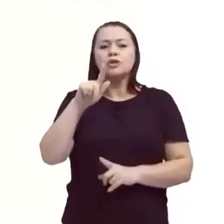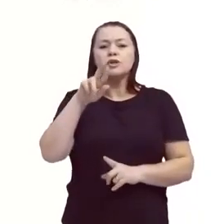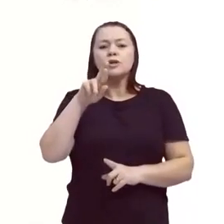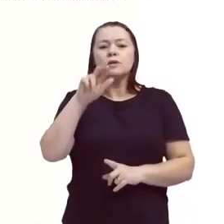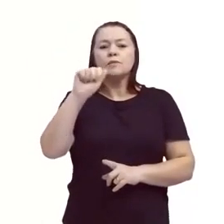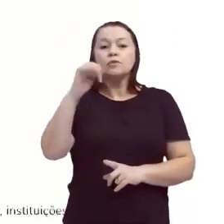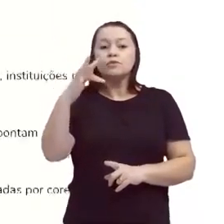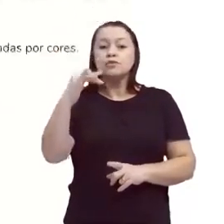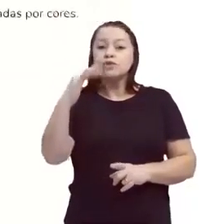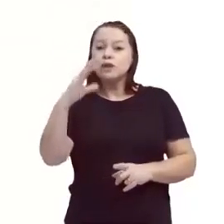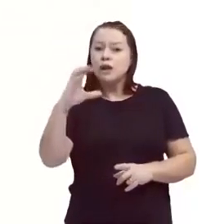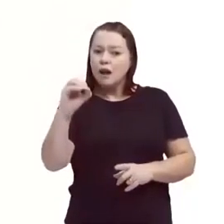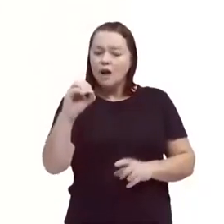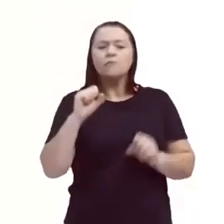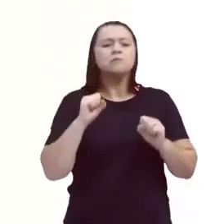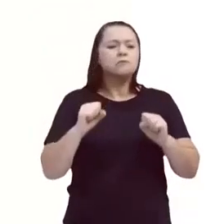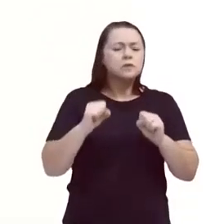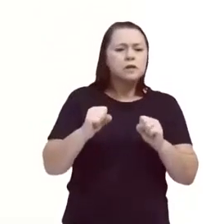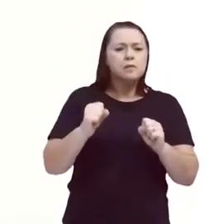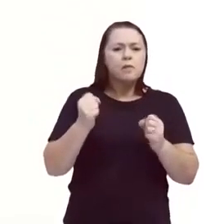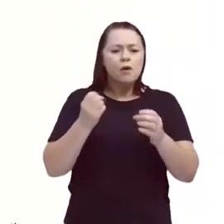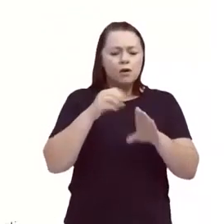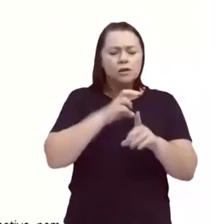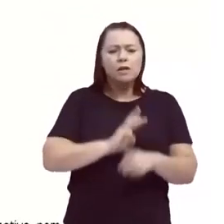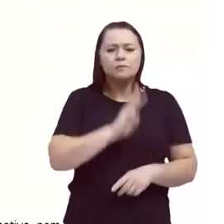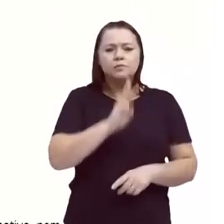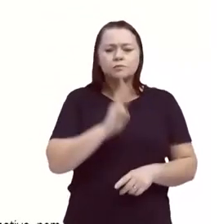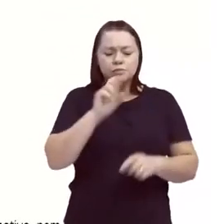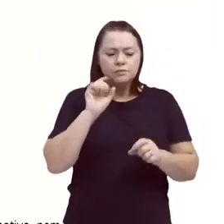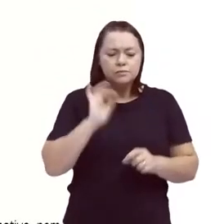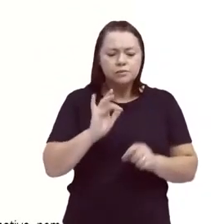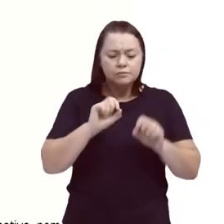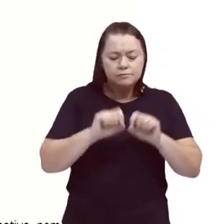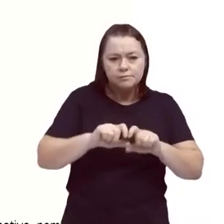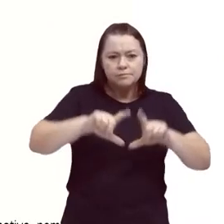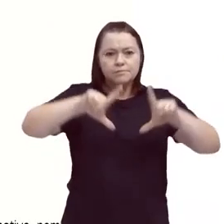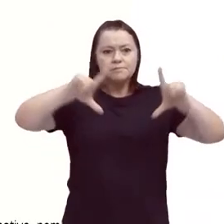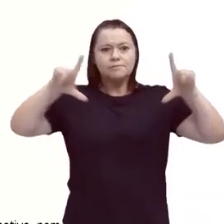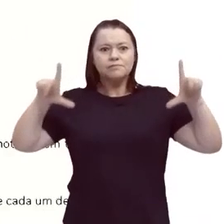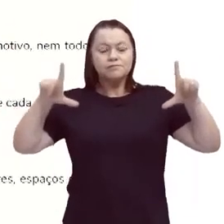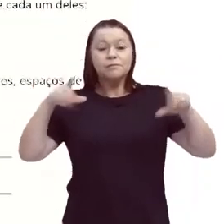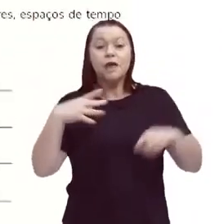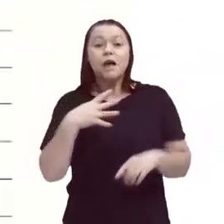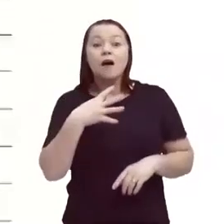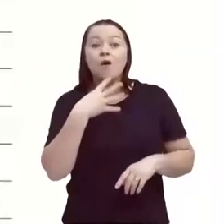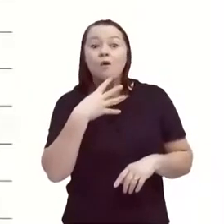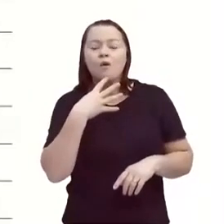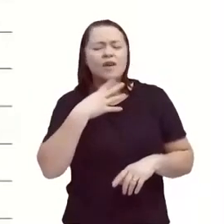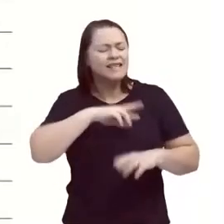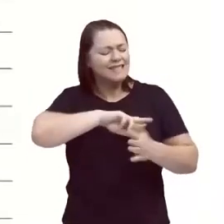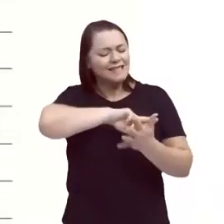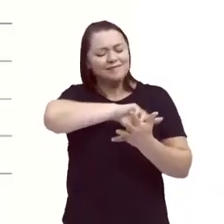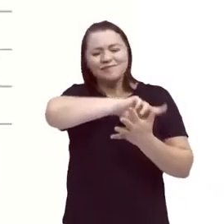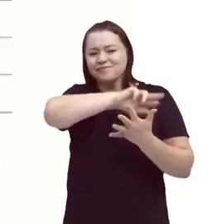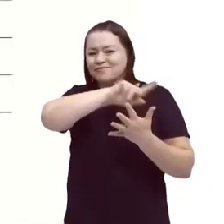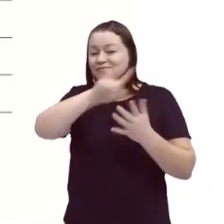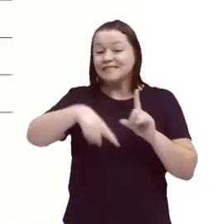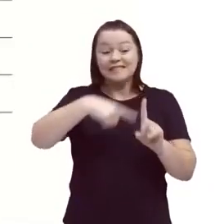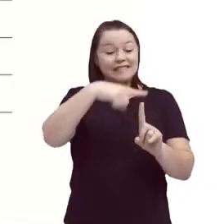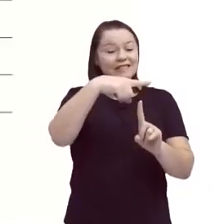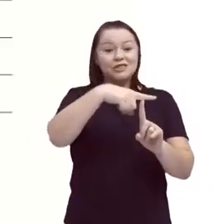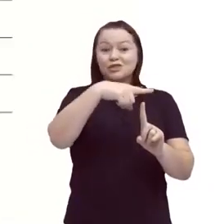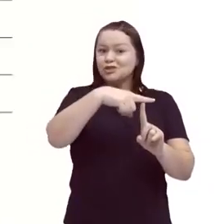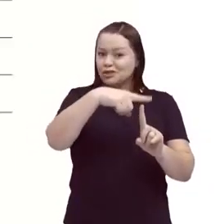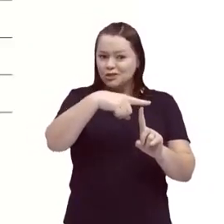seguinte, conhecer o que são gráficos, tá certo? Componentes do gráfico, título, fonte, número, legenda. E aqui, olha só, você